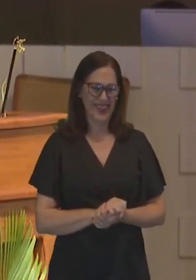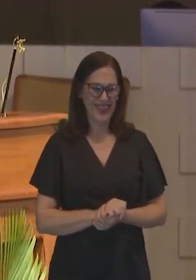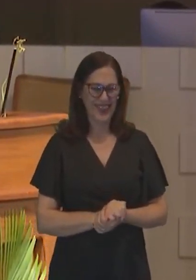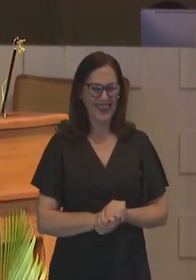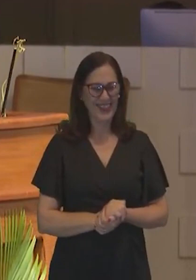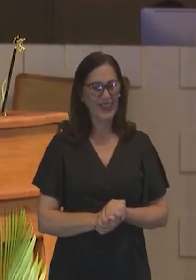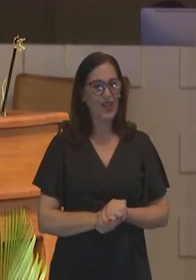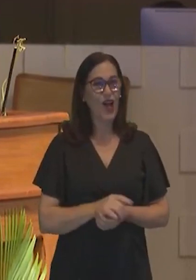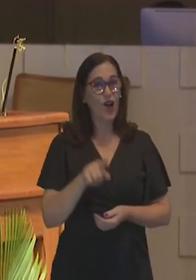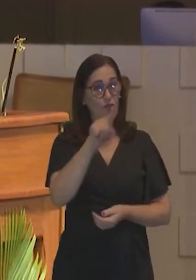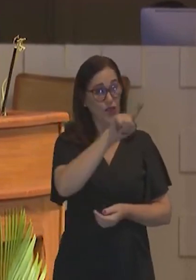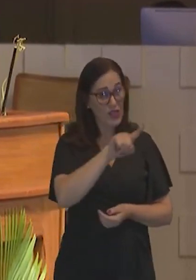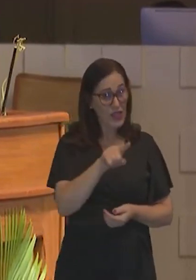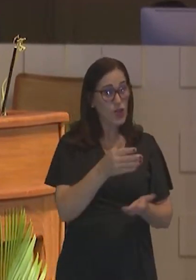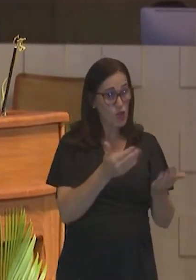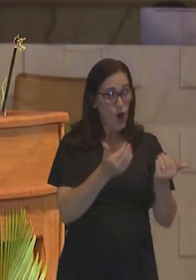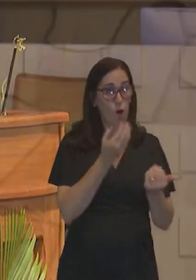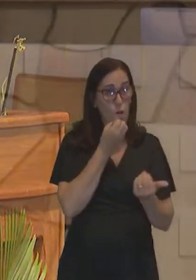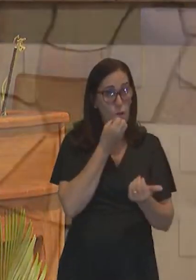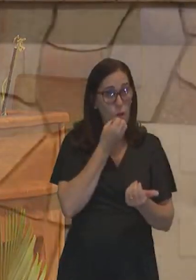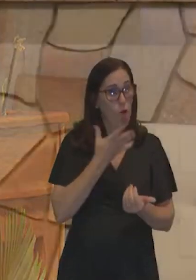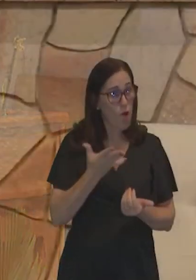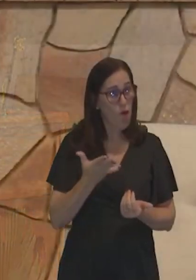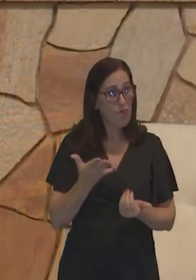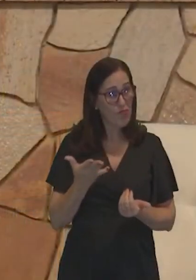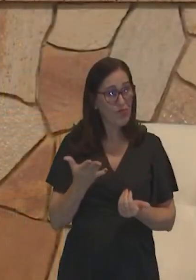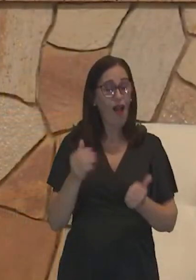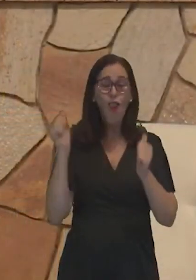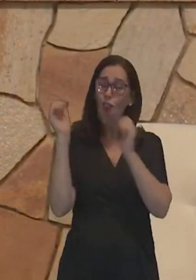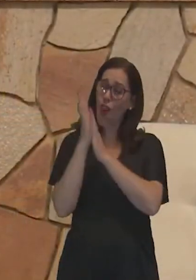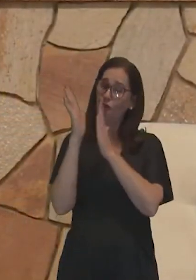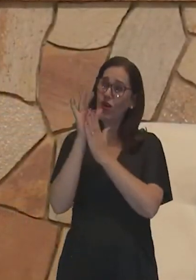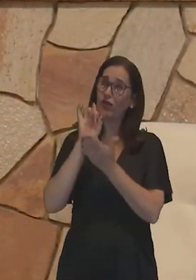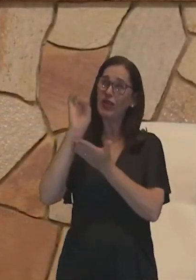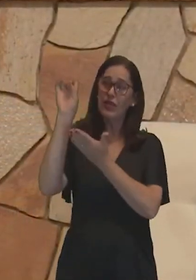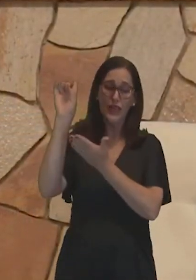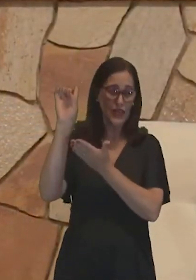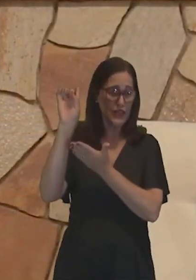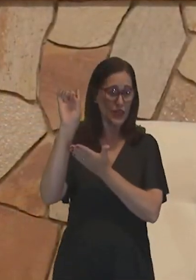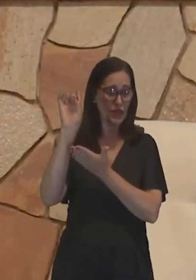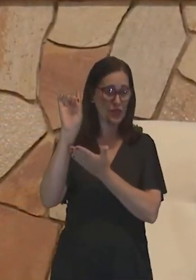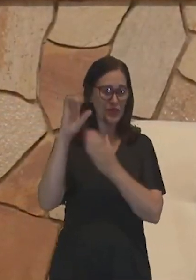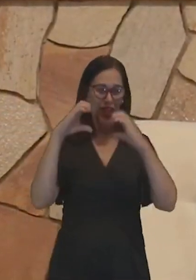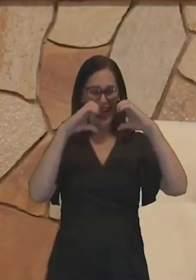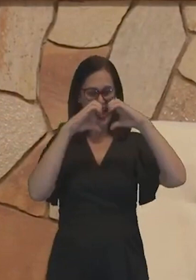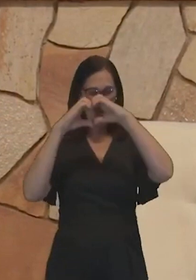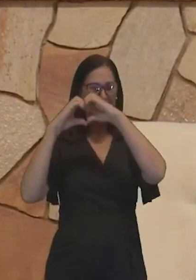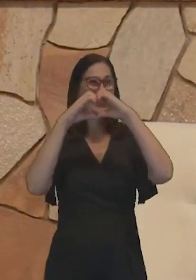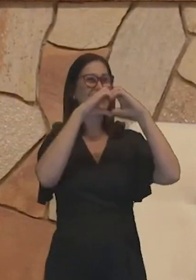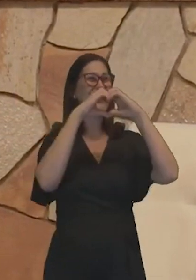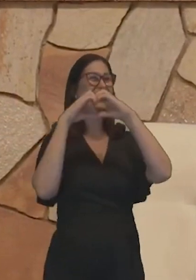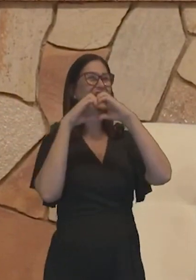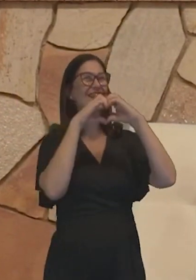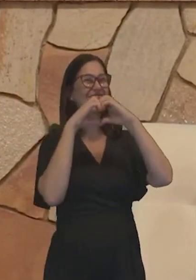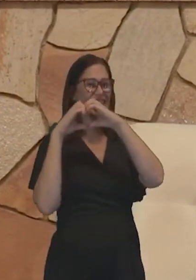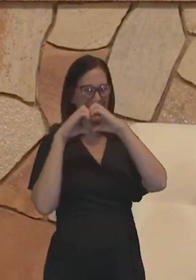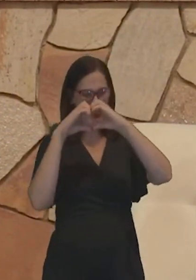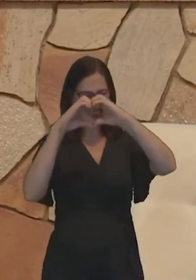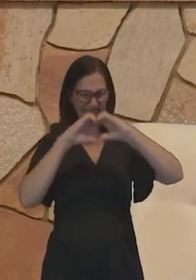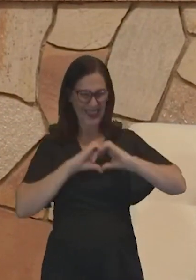Mas vocês são muito gente boa. Nós louvamos a Deus, é isso aí, mas fizeram um coraçãozinho lá para mim, tá bom, é isso